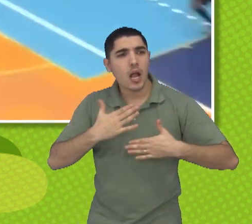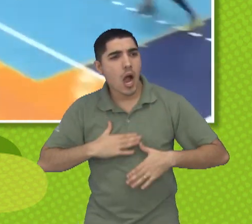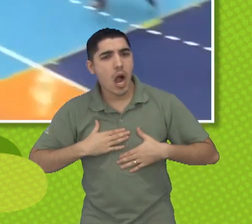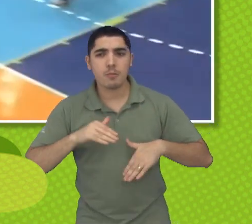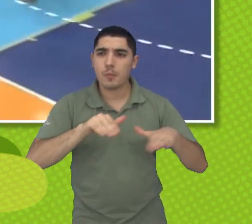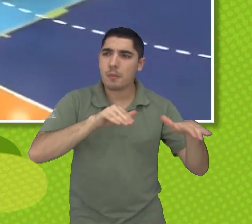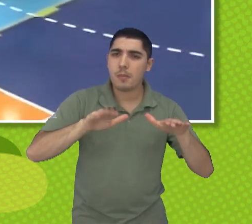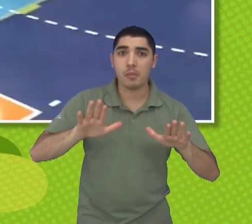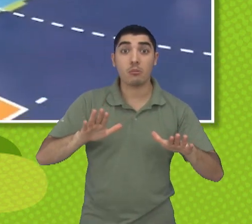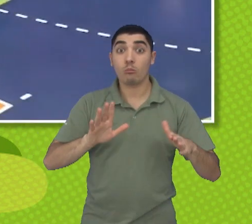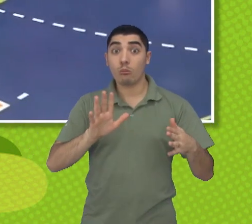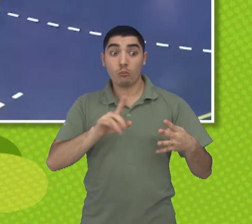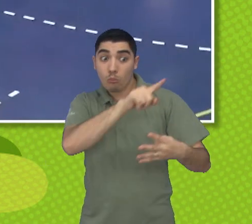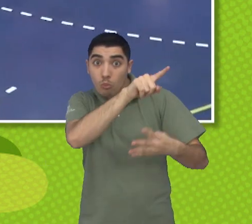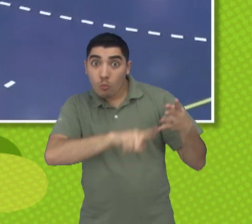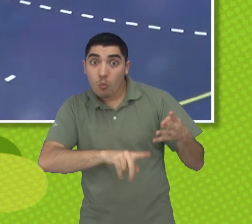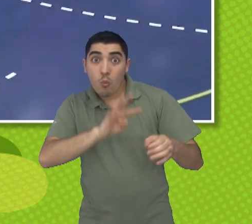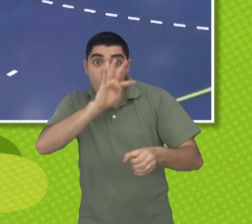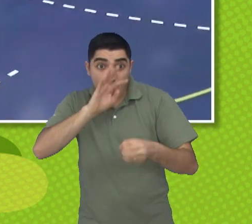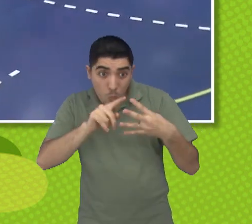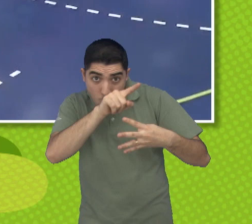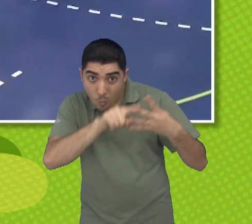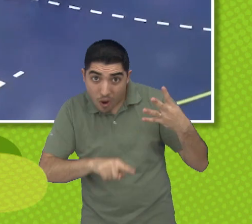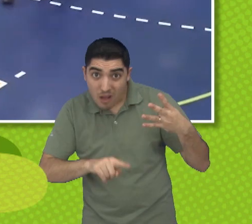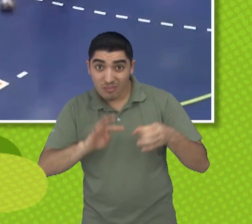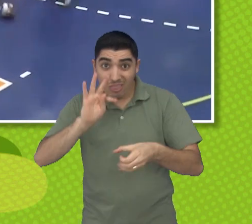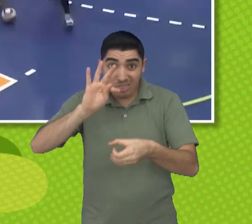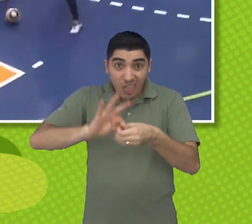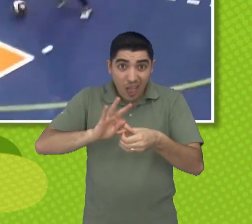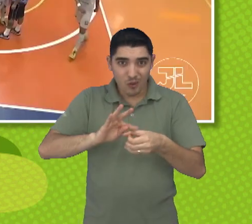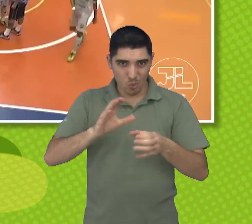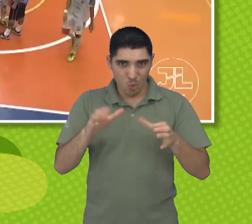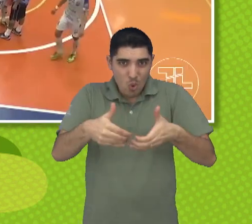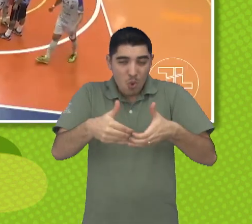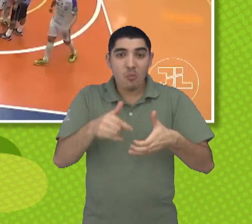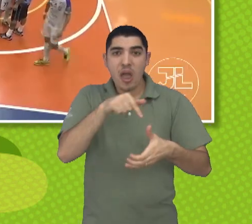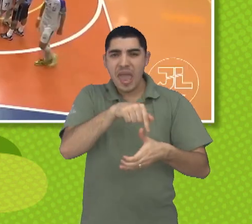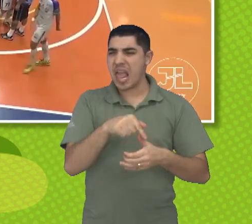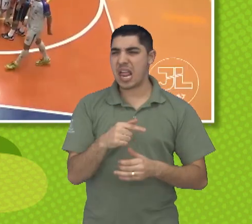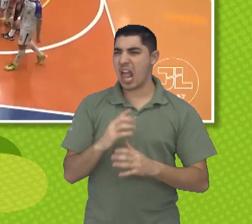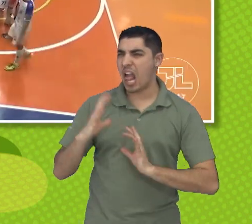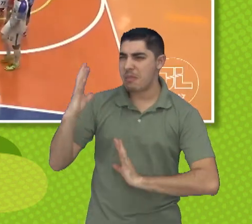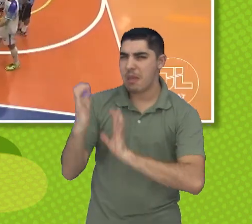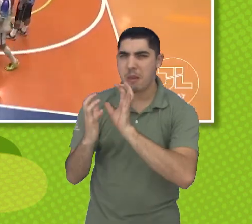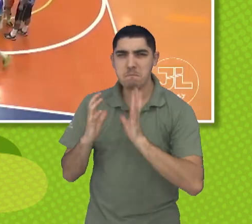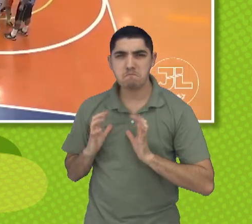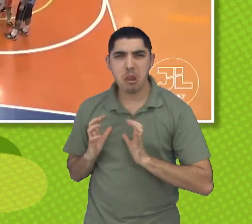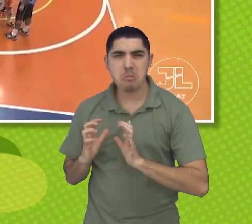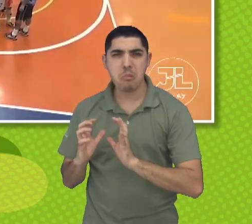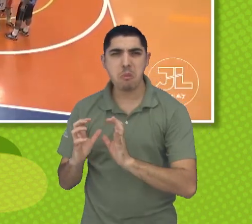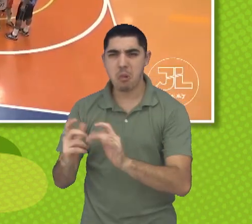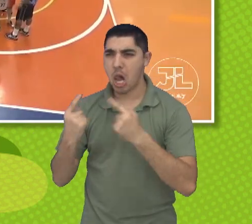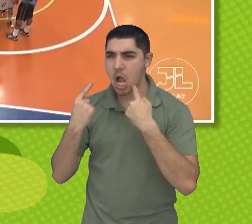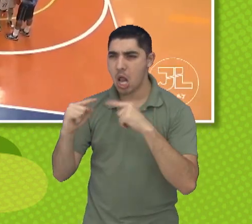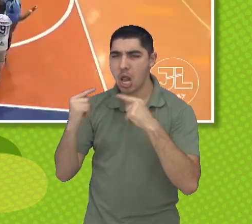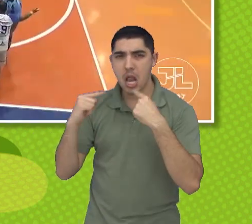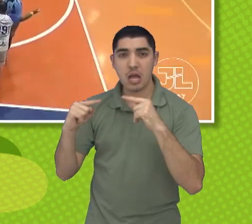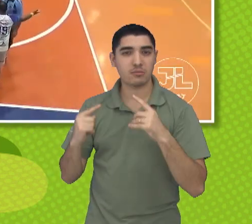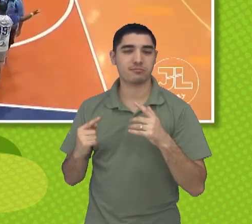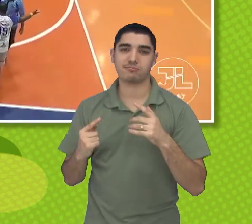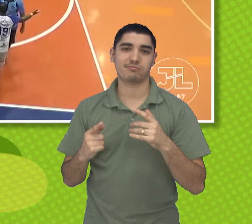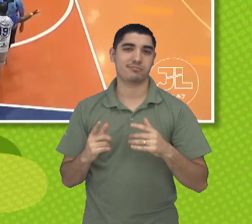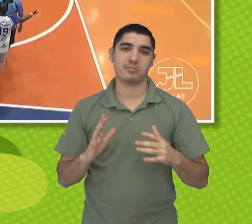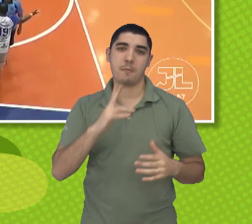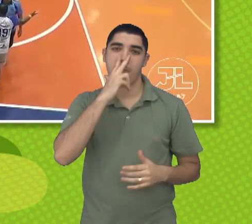todo mundo focar, inclusive na partida, não deixar que essas distrações extra-quadra, no caso, né,